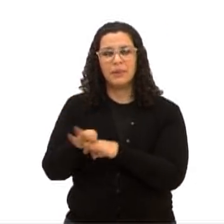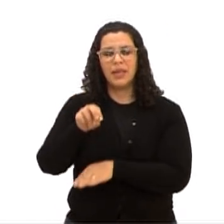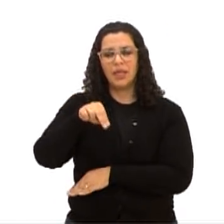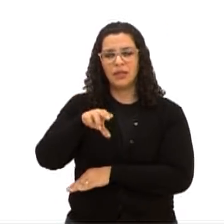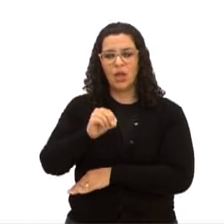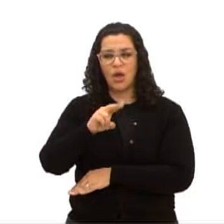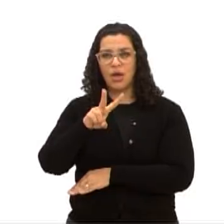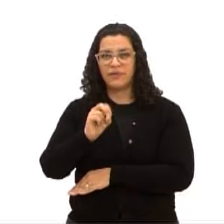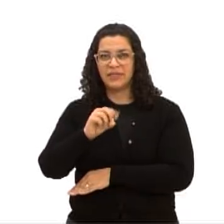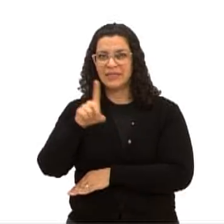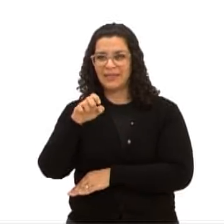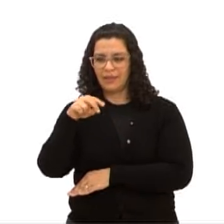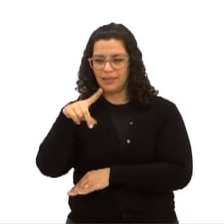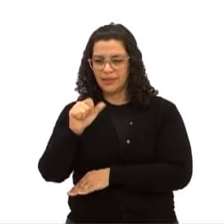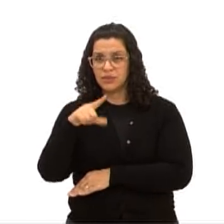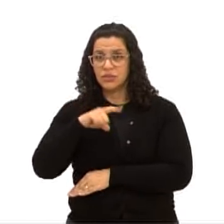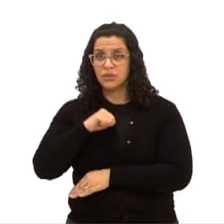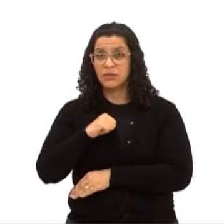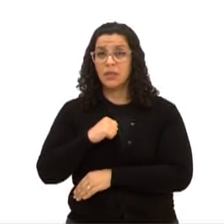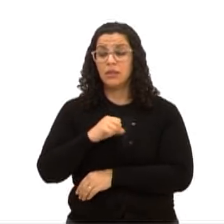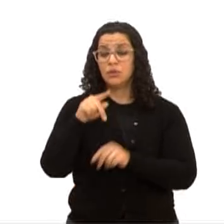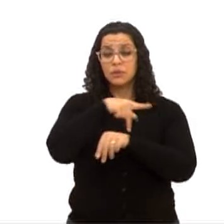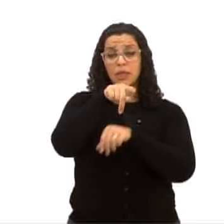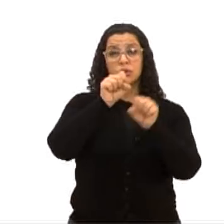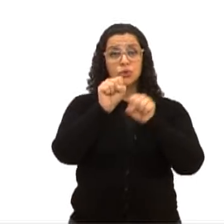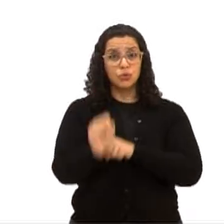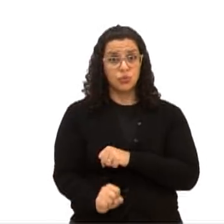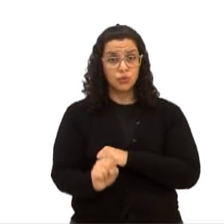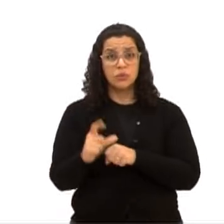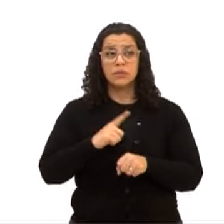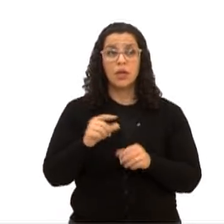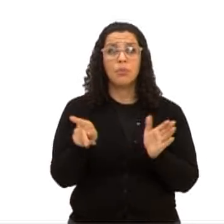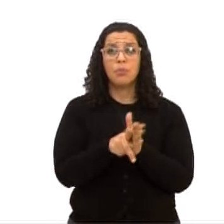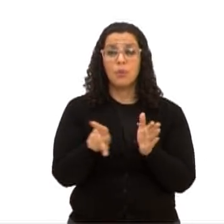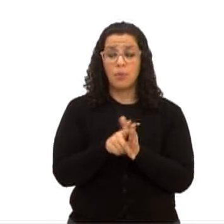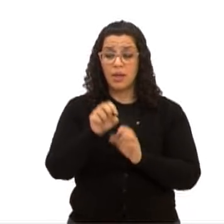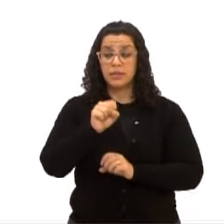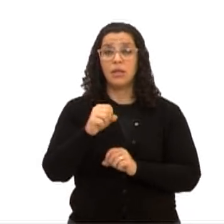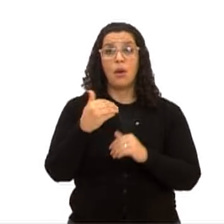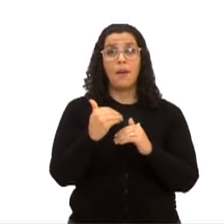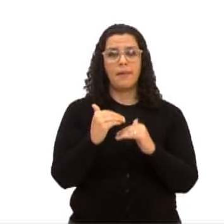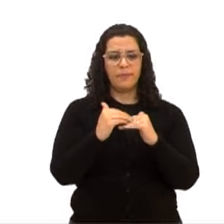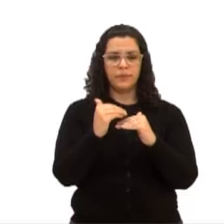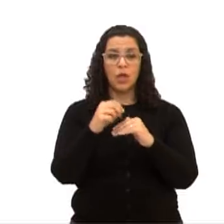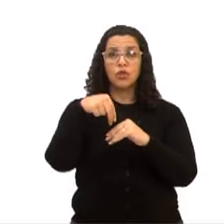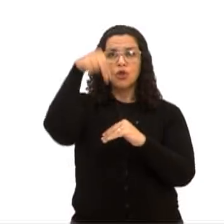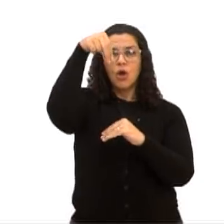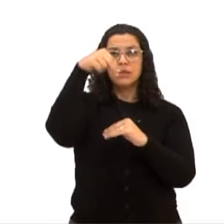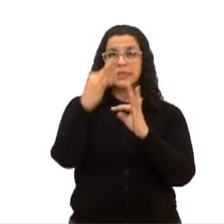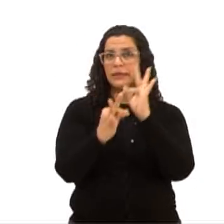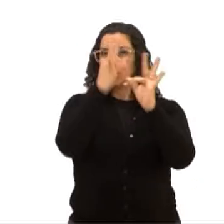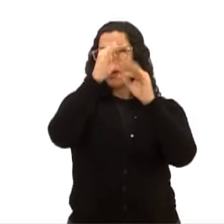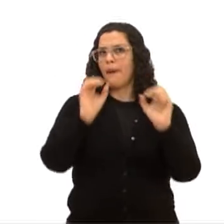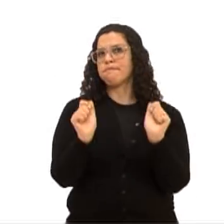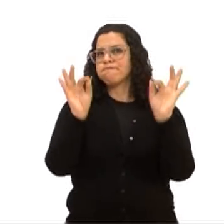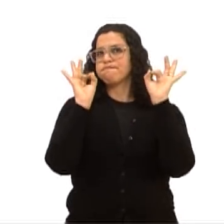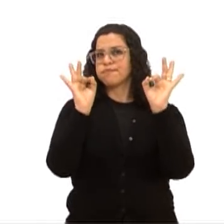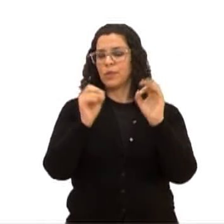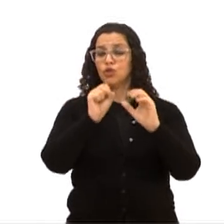hemisfério sul, e os países do sul, né, que seriam os menos desenvolvidos tecnologicamente